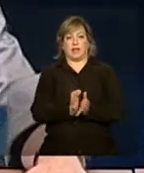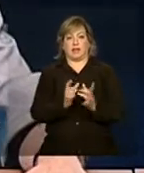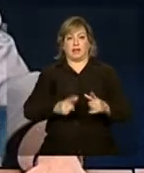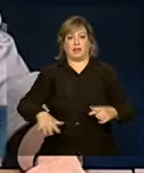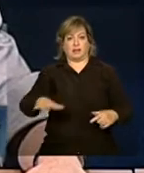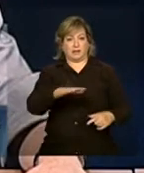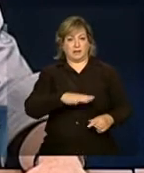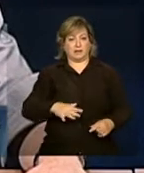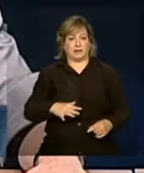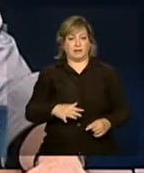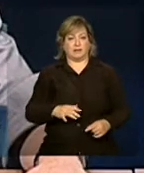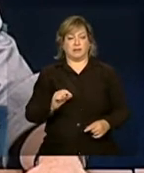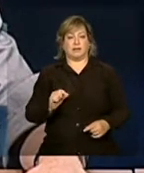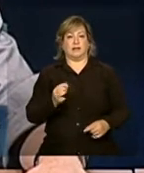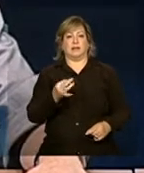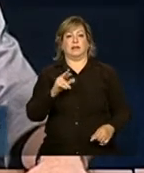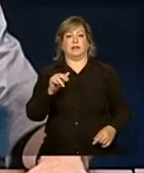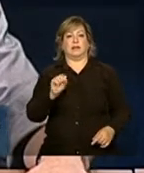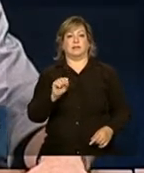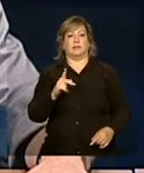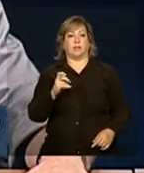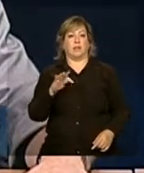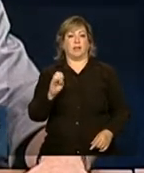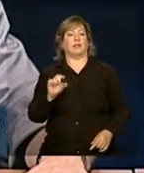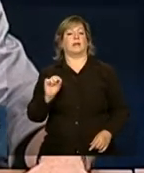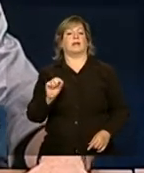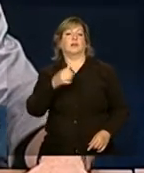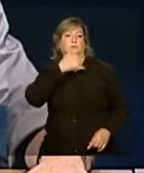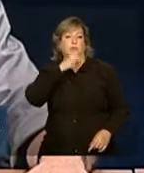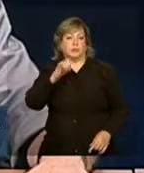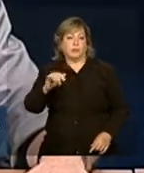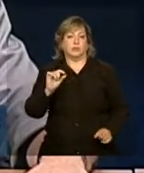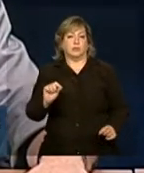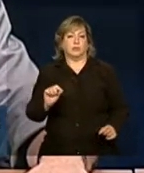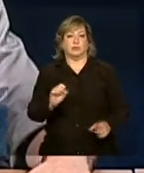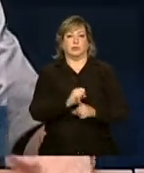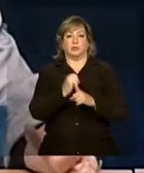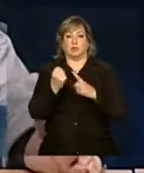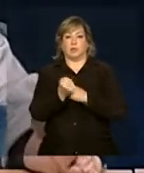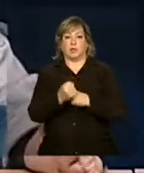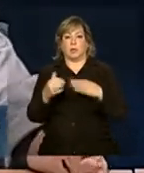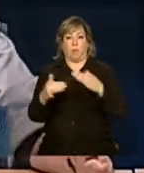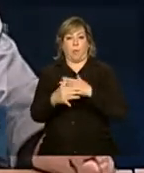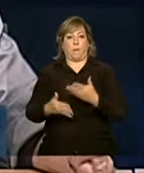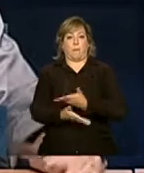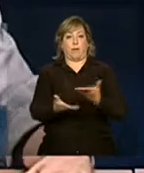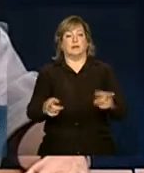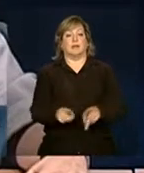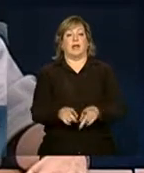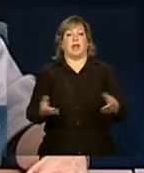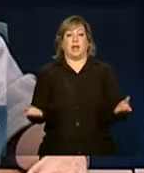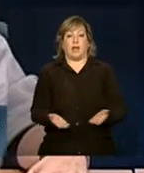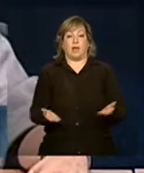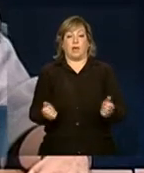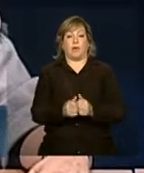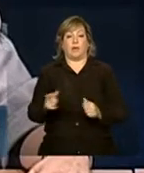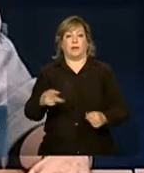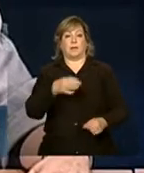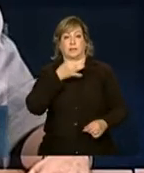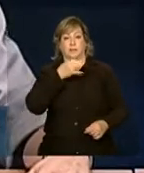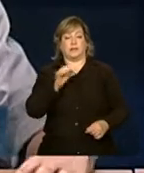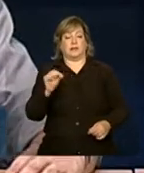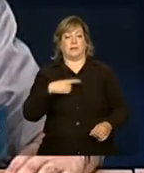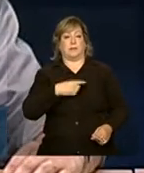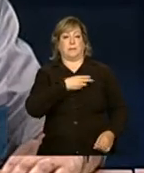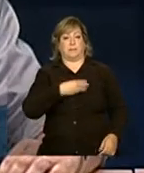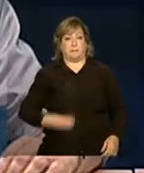de transporte na área de energia na infraestrutura social e Urbana e agora também com essa proposta do ministro